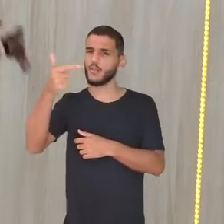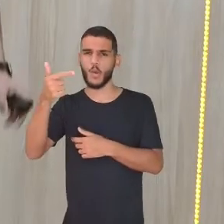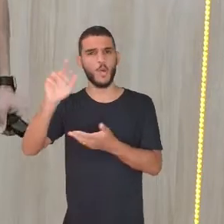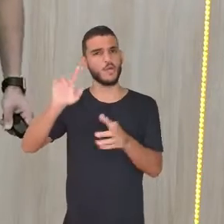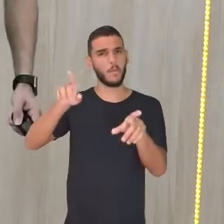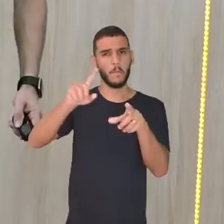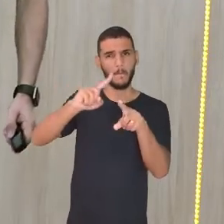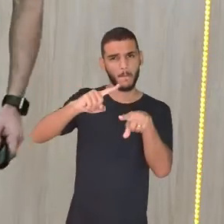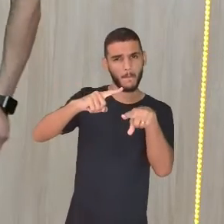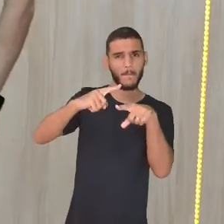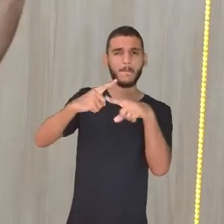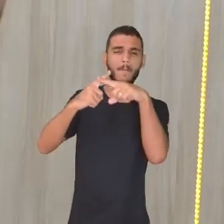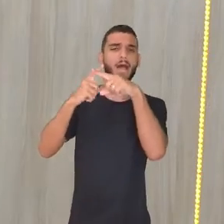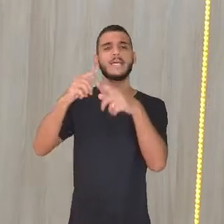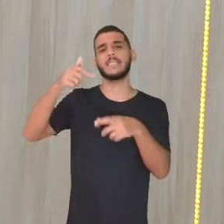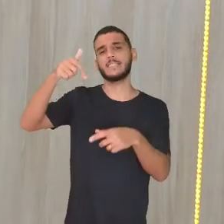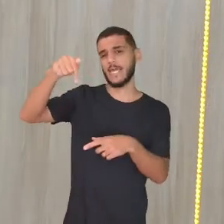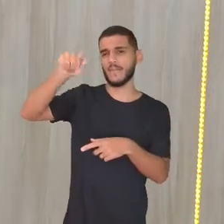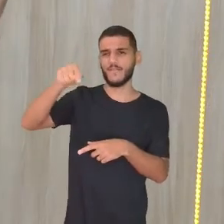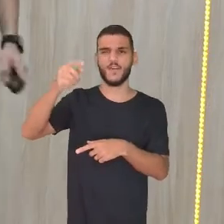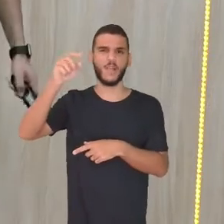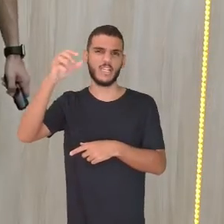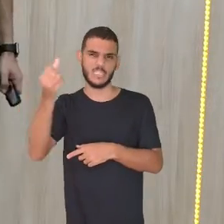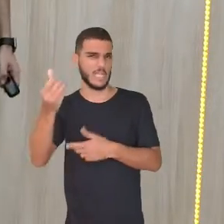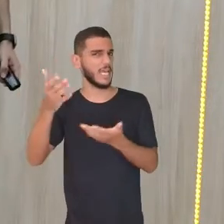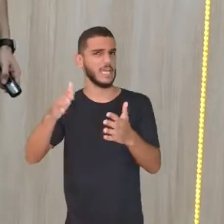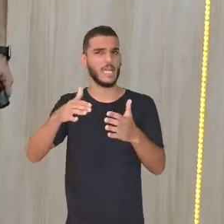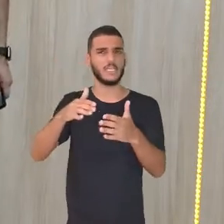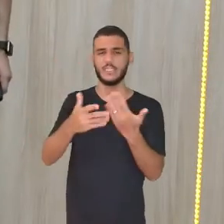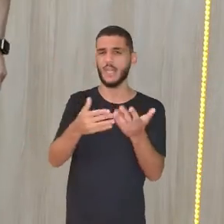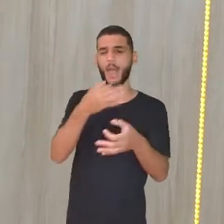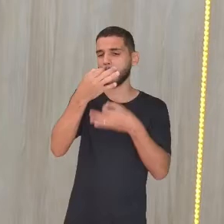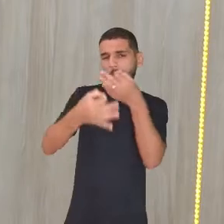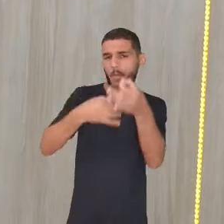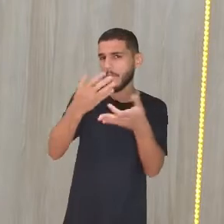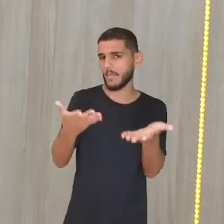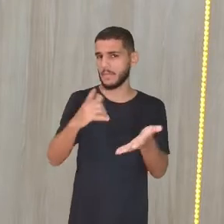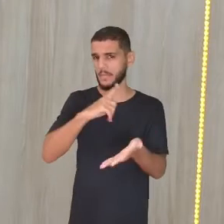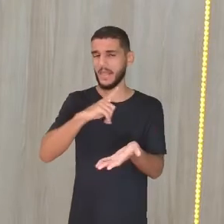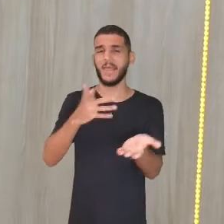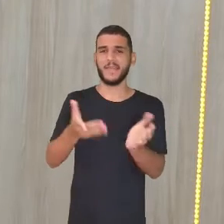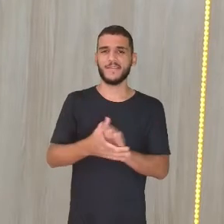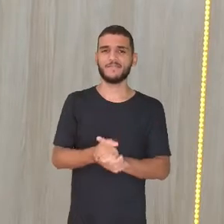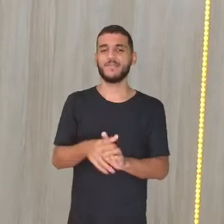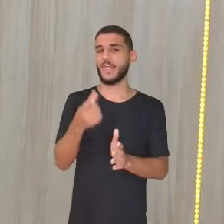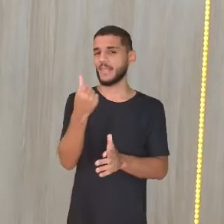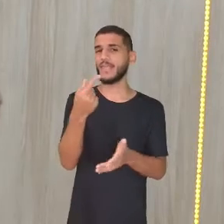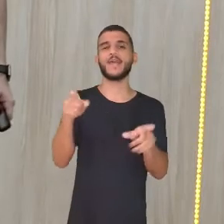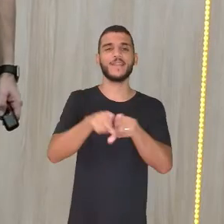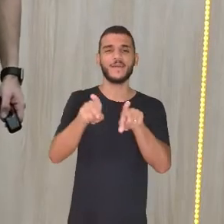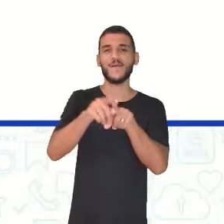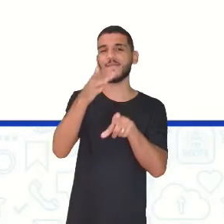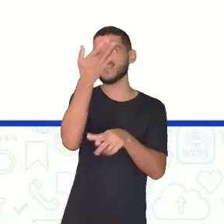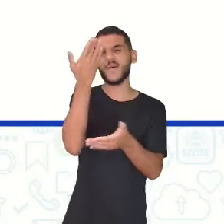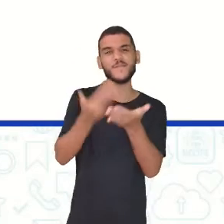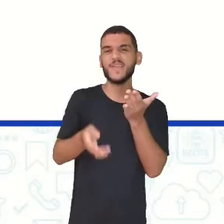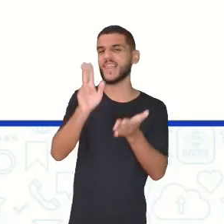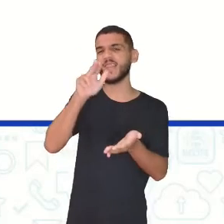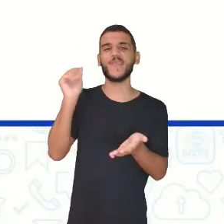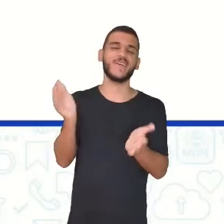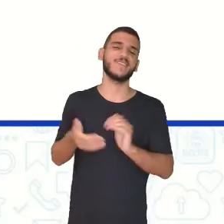Aí no instante aprende, né? E dinheiro também, que ninguém quer perder, certo? Então acompanha aí esse exemplo